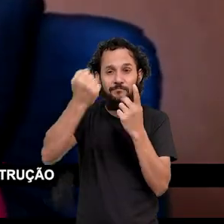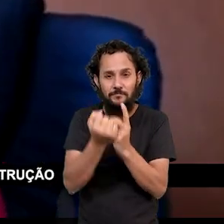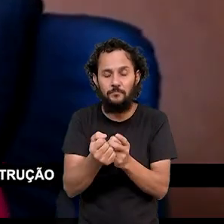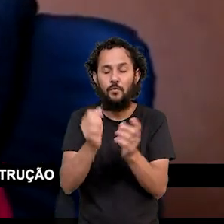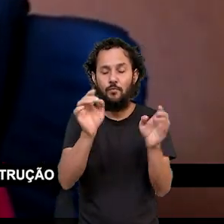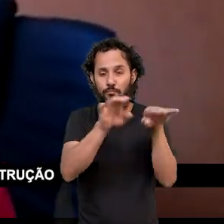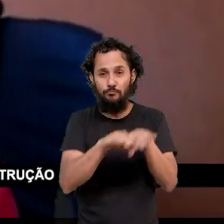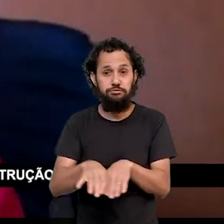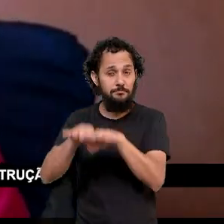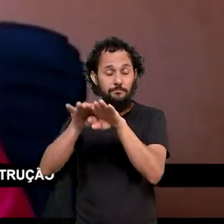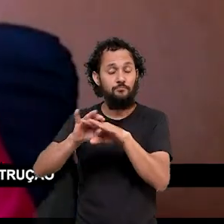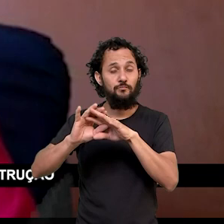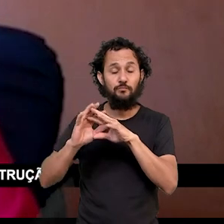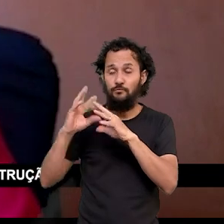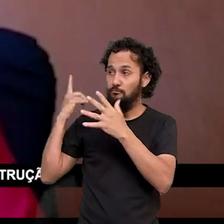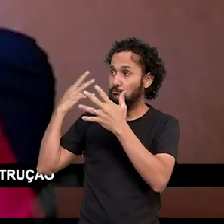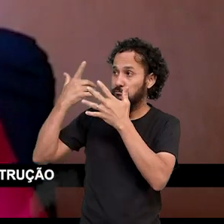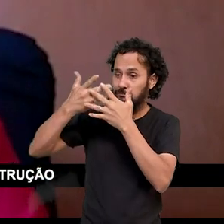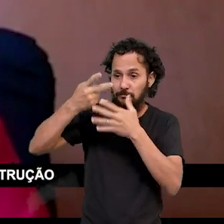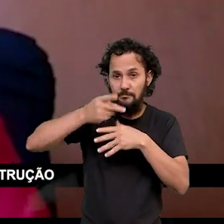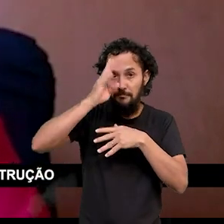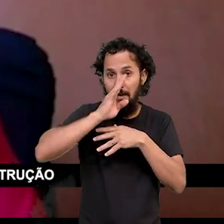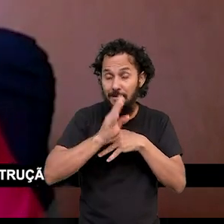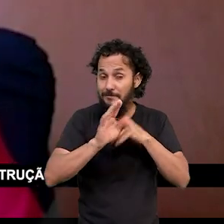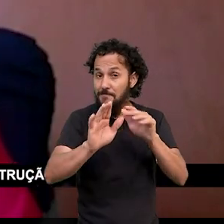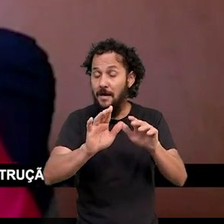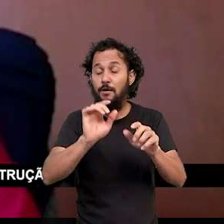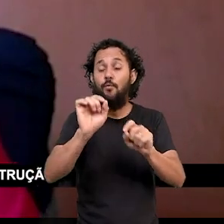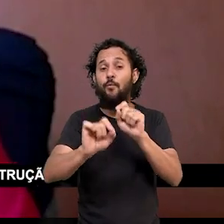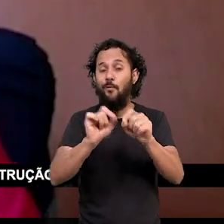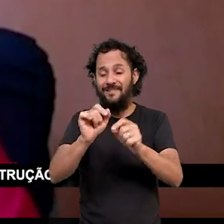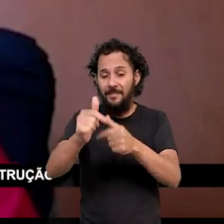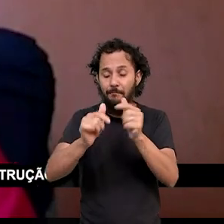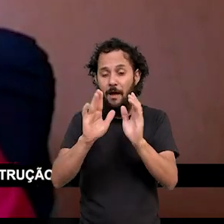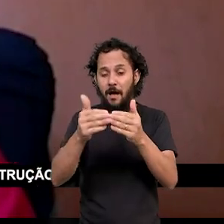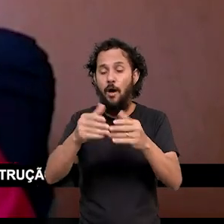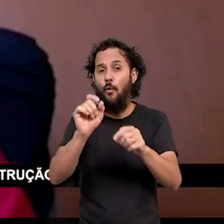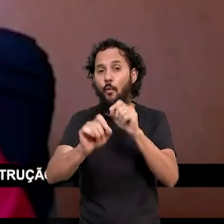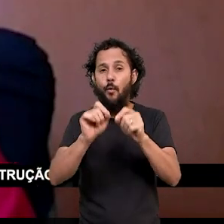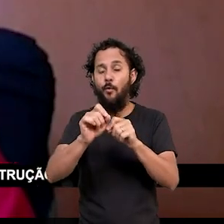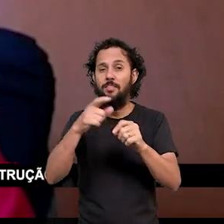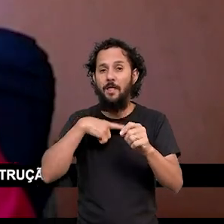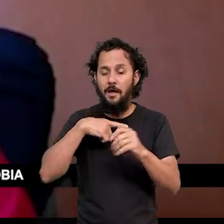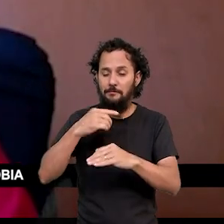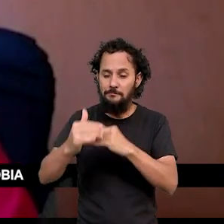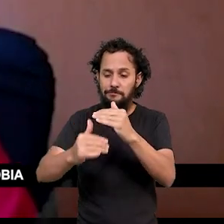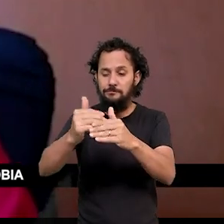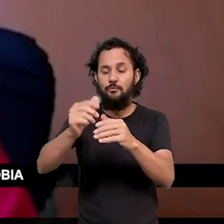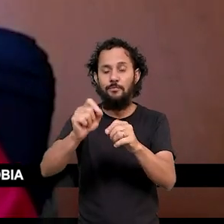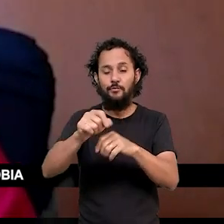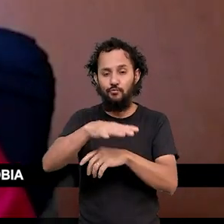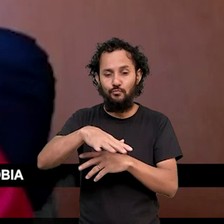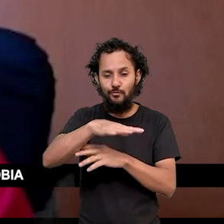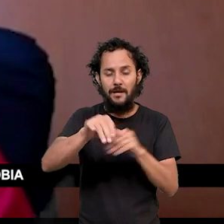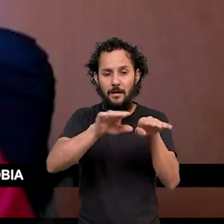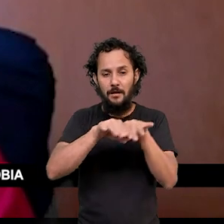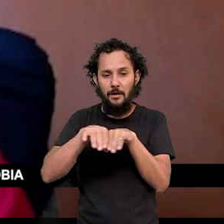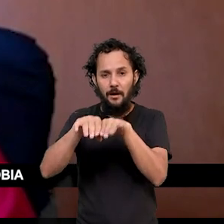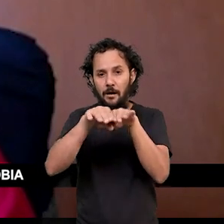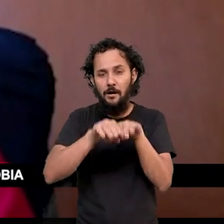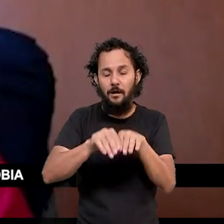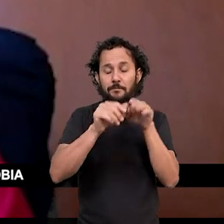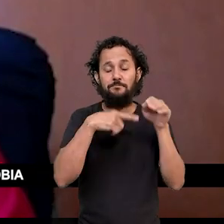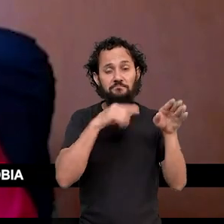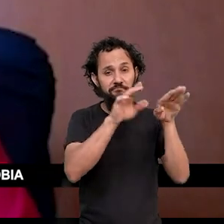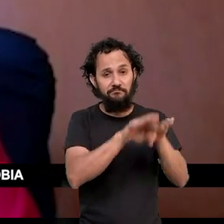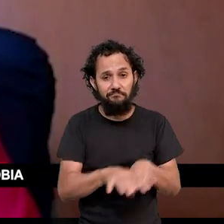coletivos democráticos de todo o Brasil. Nossas ações visam a construção de uma sociedade